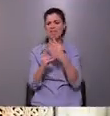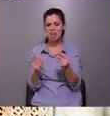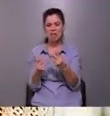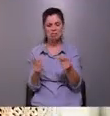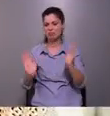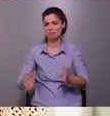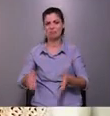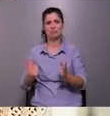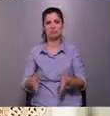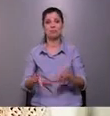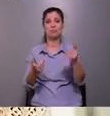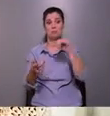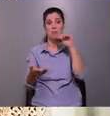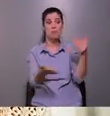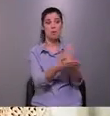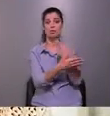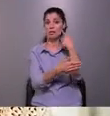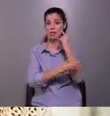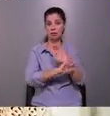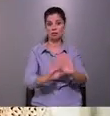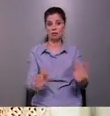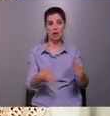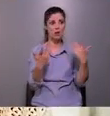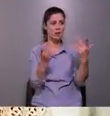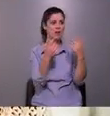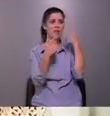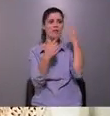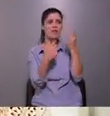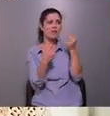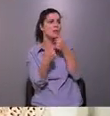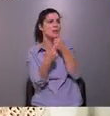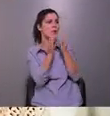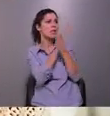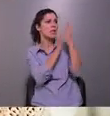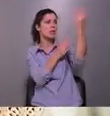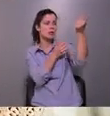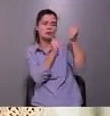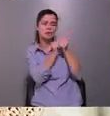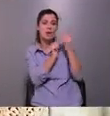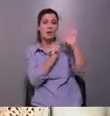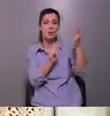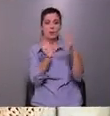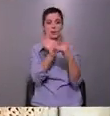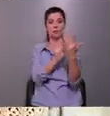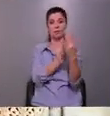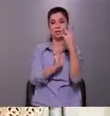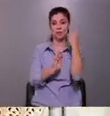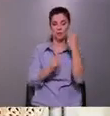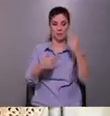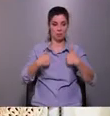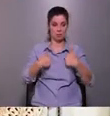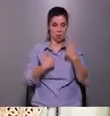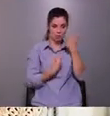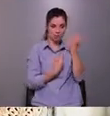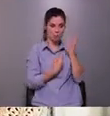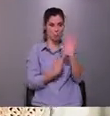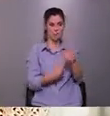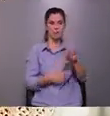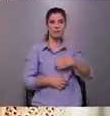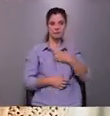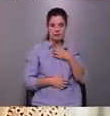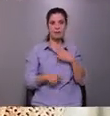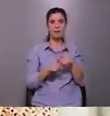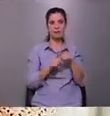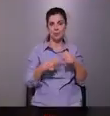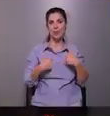God. When Christ, your life, appears, then you too will appear with him in glory.